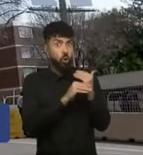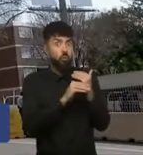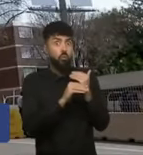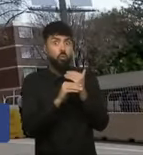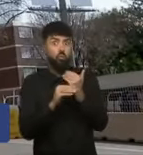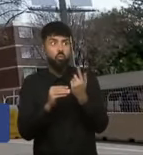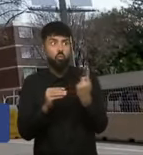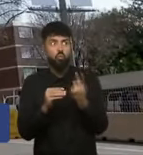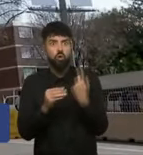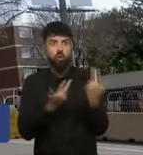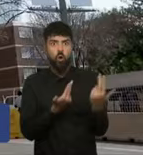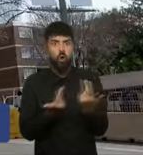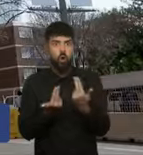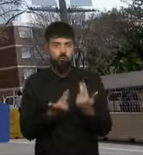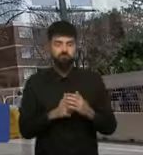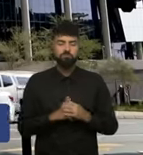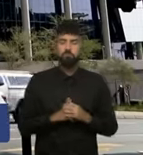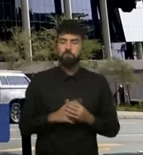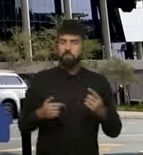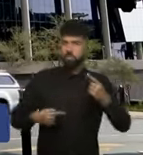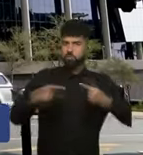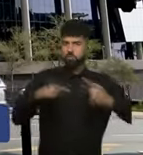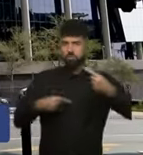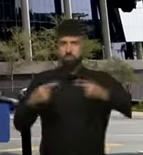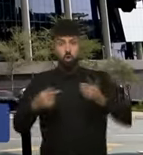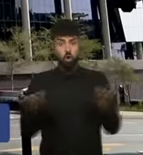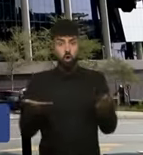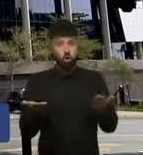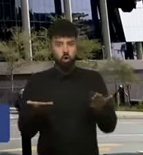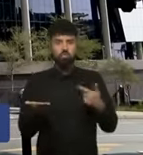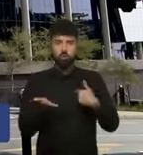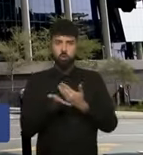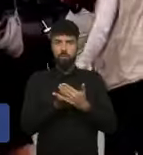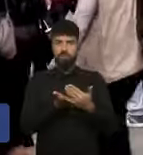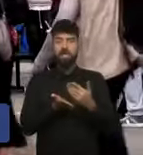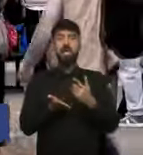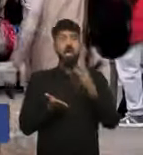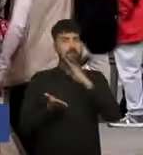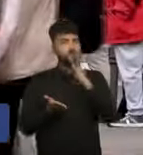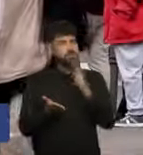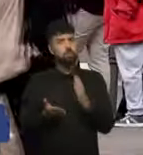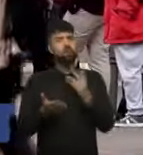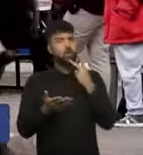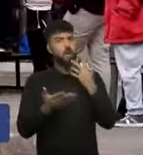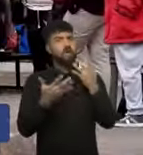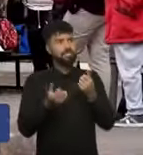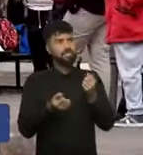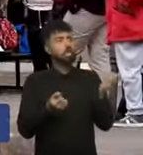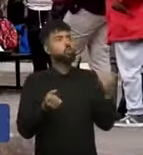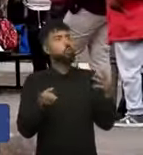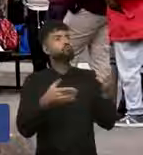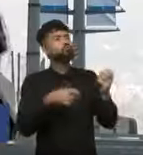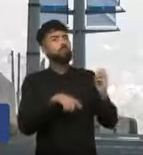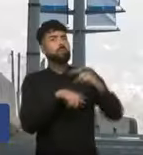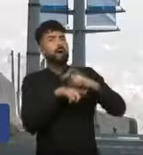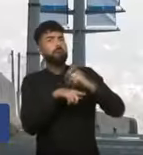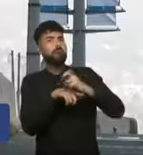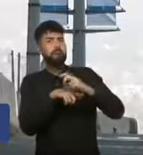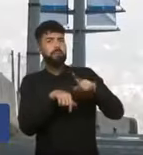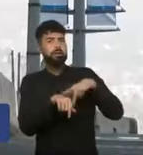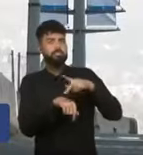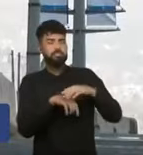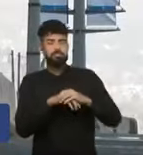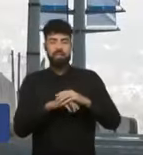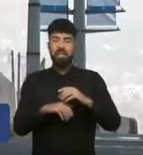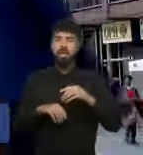A cúpula do BRICS, grupo formado por Brasil, Rússia, Índia, China e África do Sul, começou. O encontro